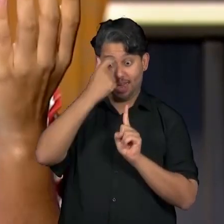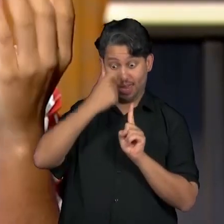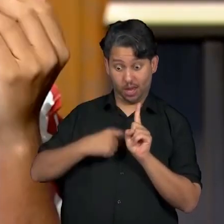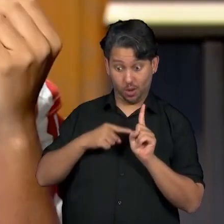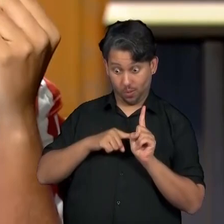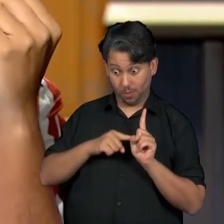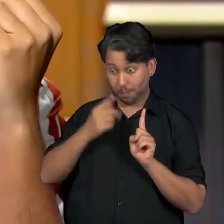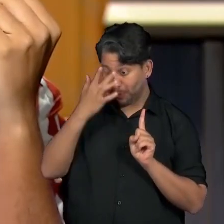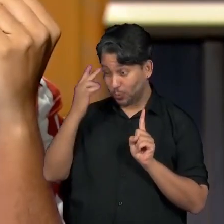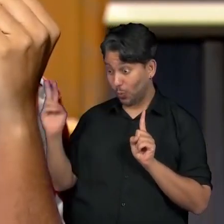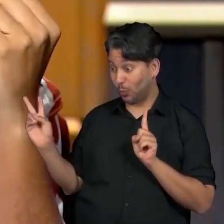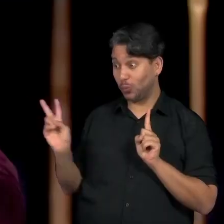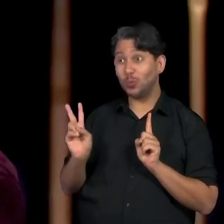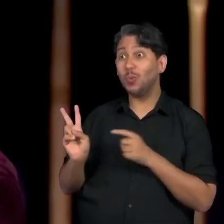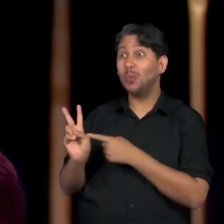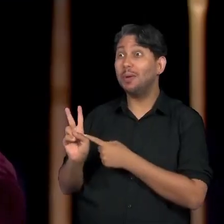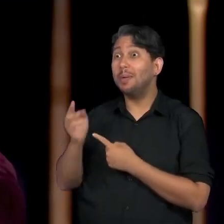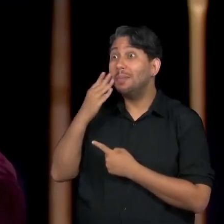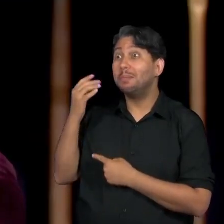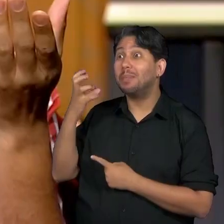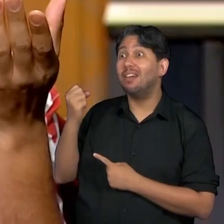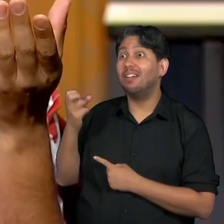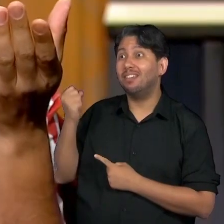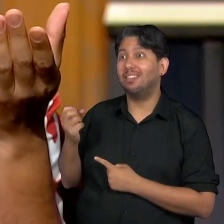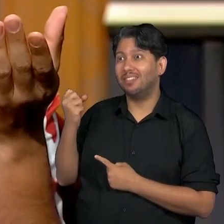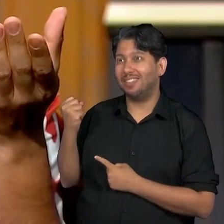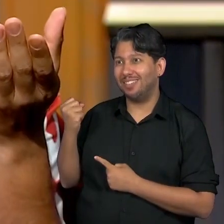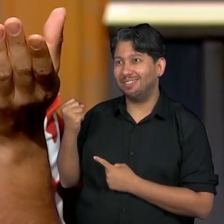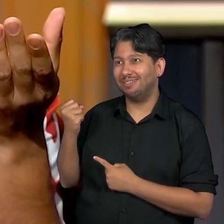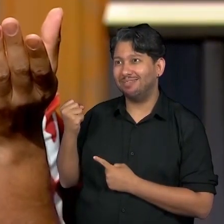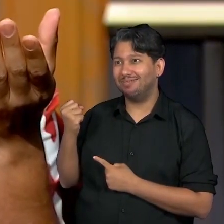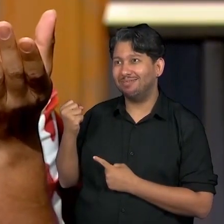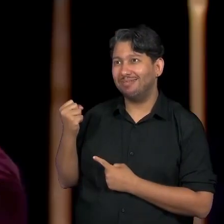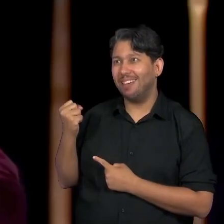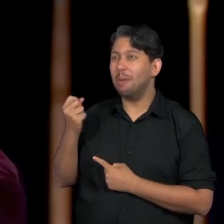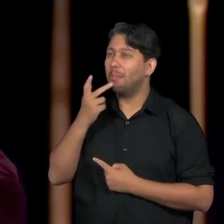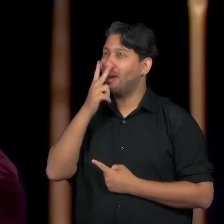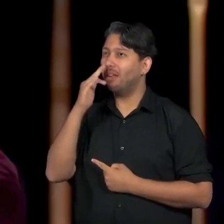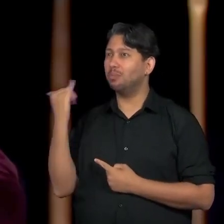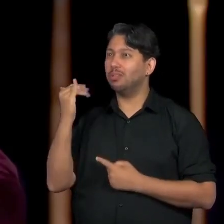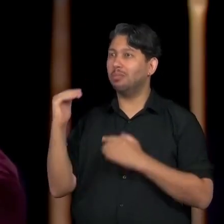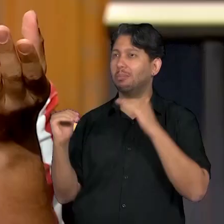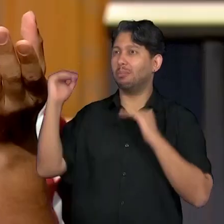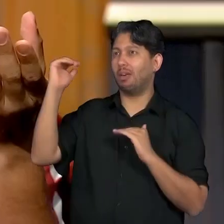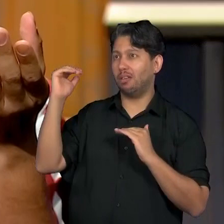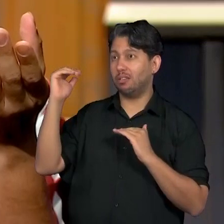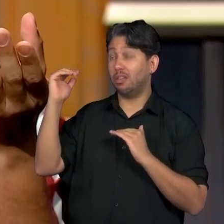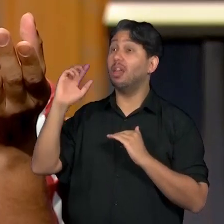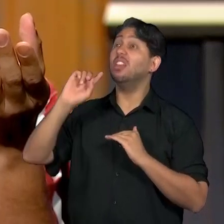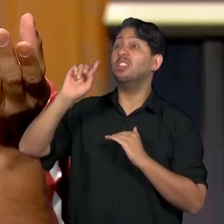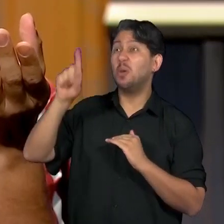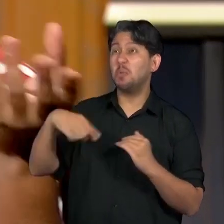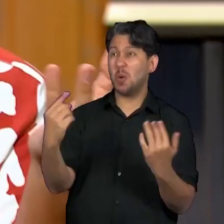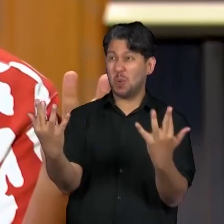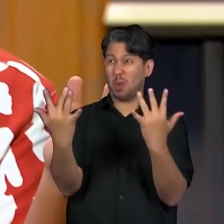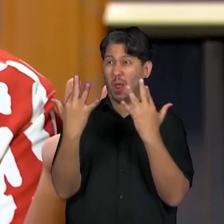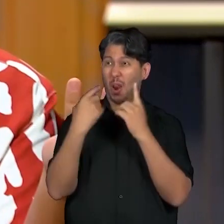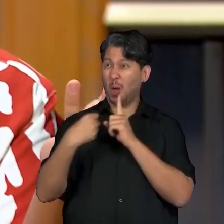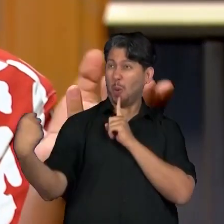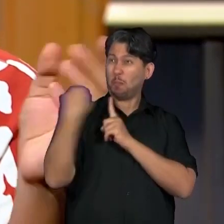espancado e espancado eu fui roubado no final tá você foi rouar então se tratou de um assalto